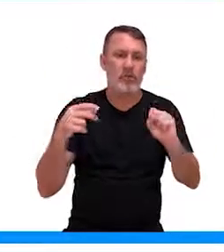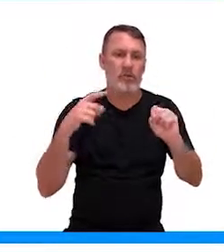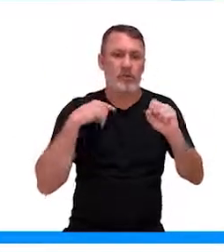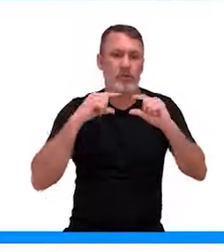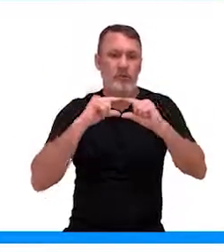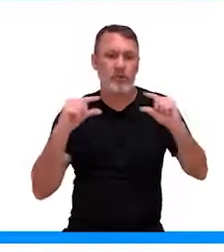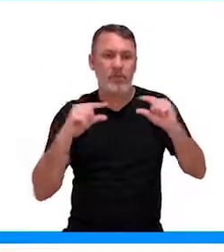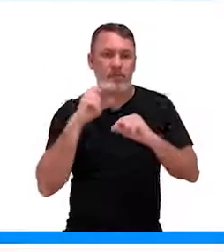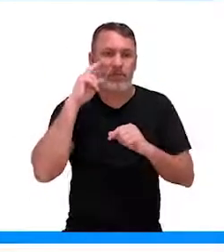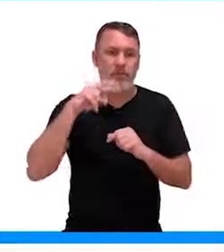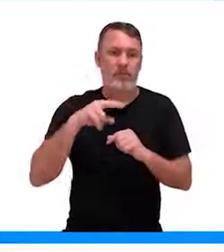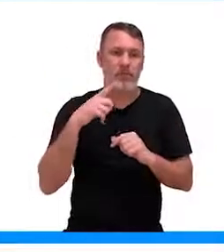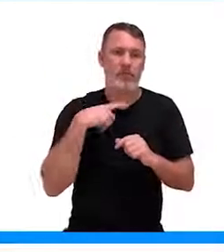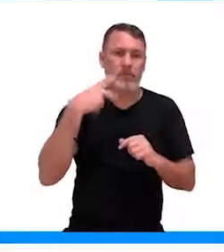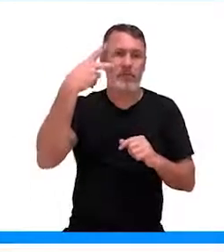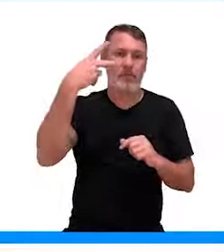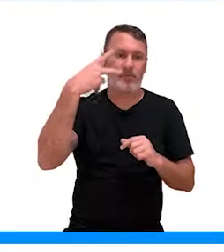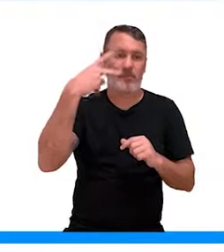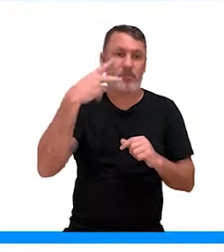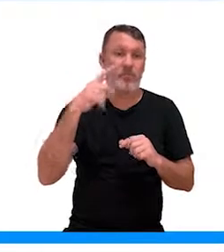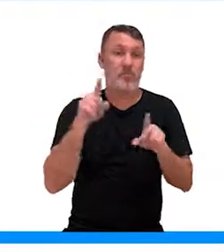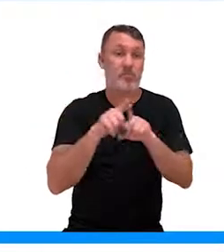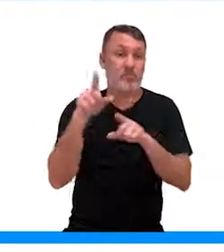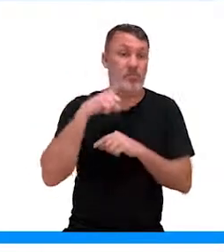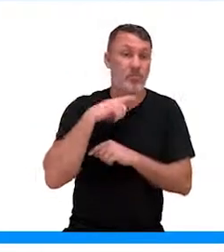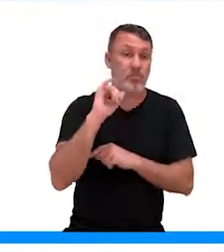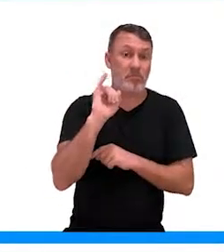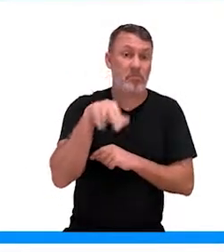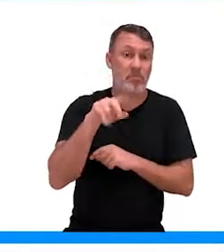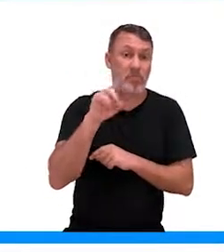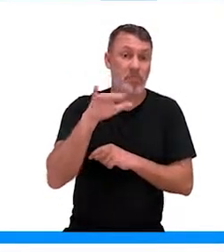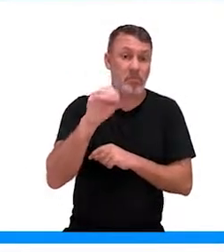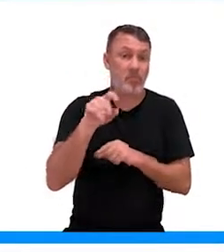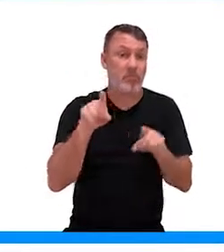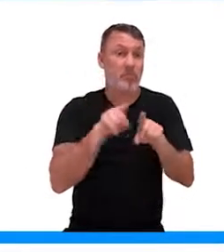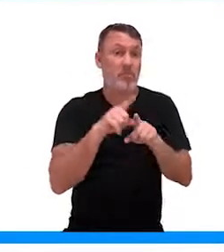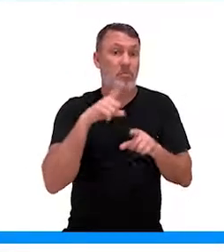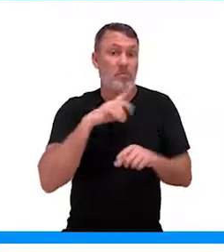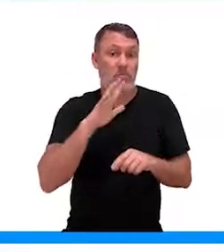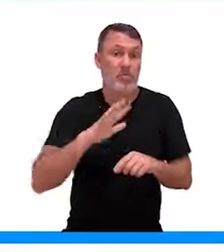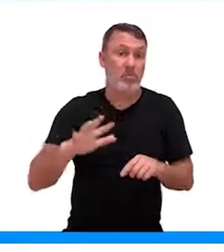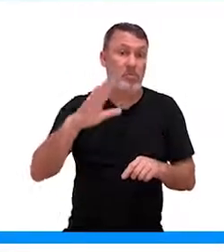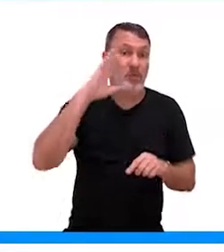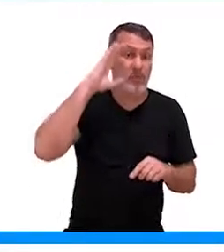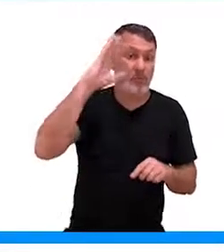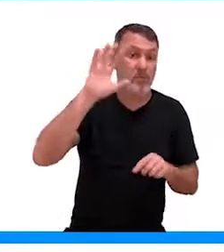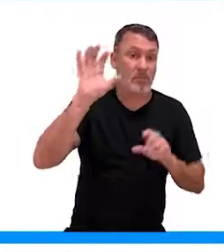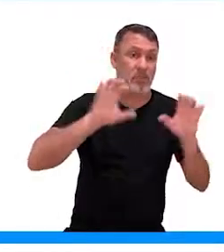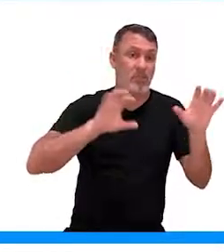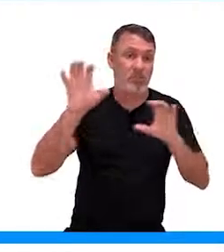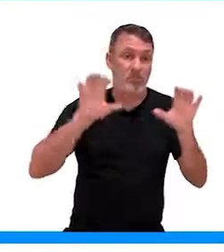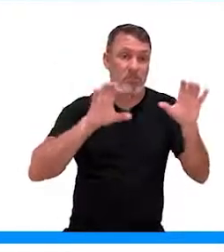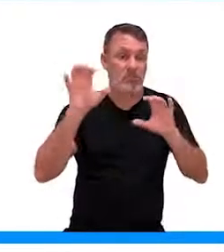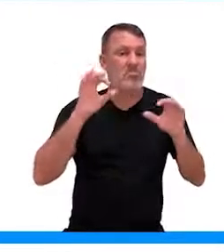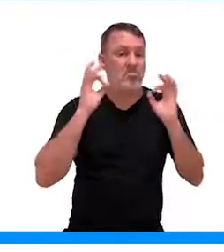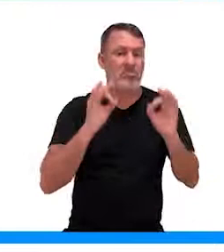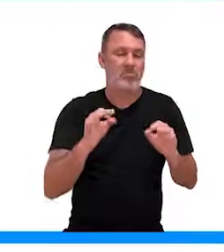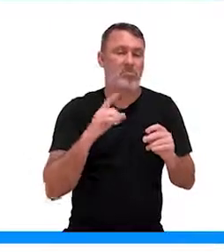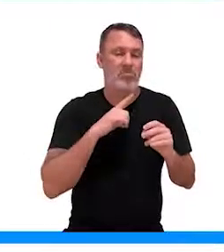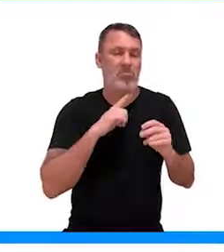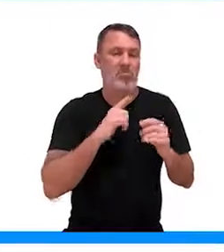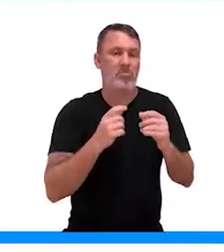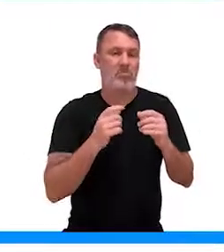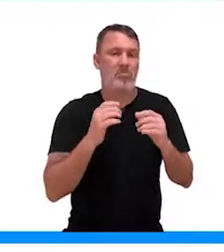Pacífico, o Índico, né? Você tem até ali o Pacífico Central, Equatorial, também caracterizado, e o glacial